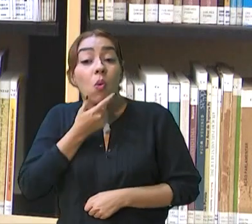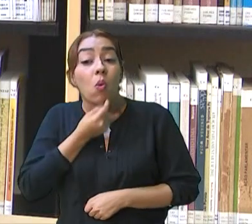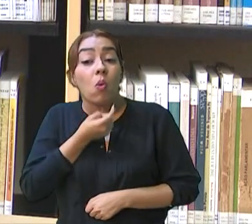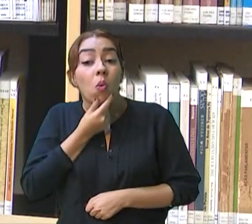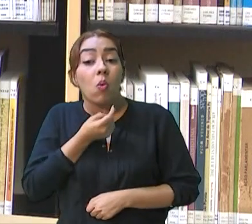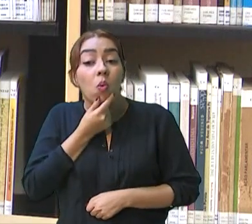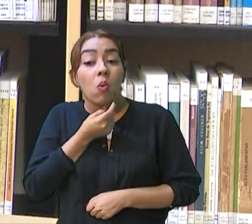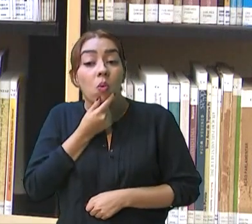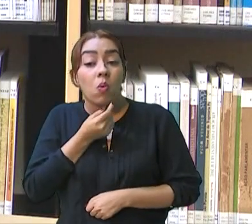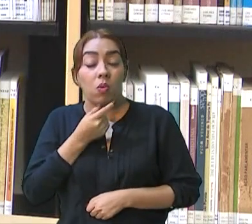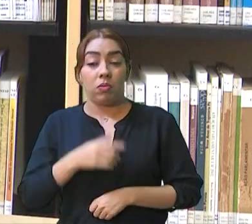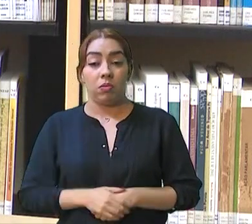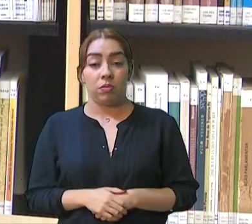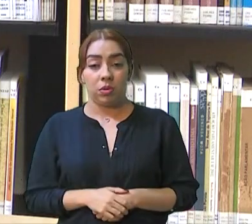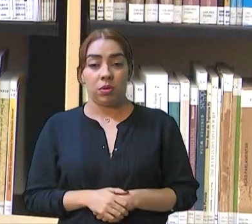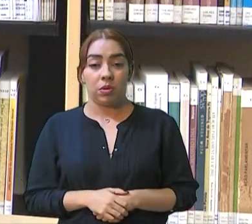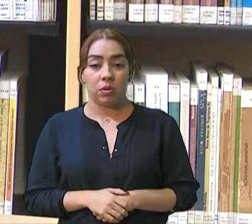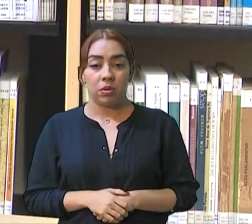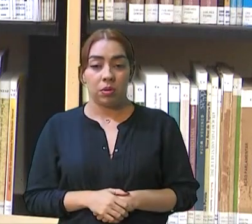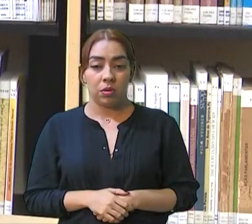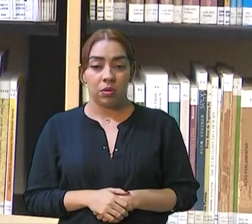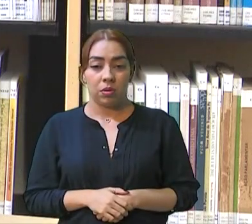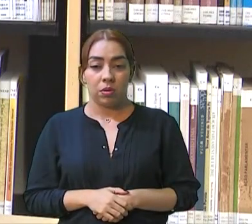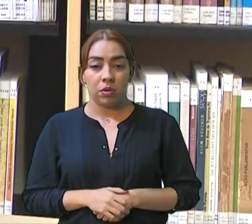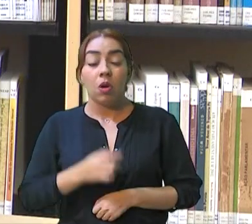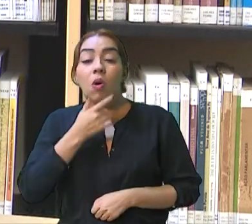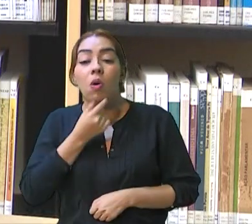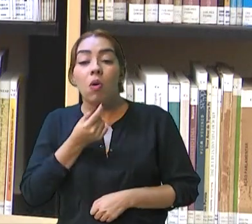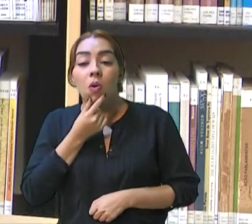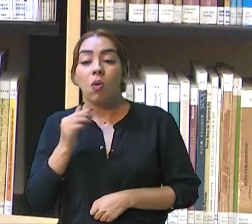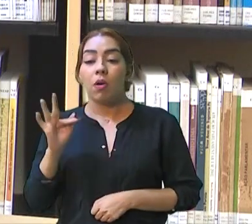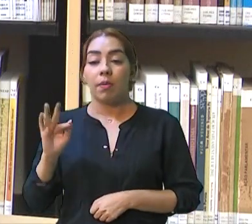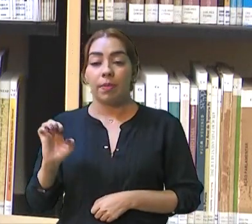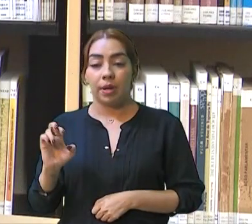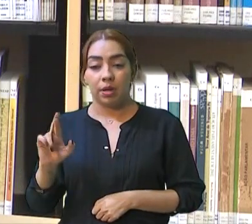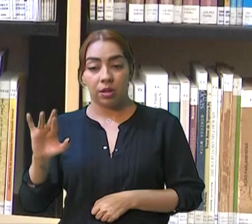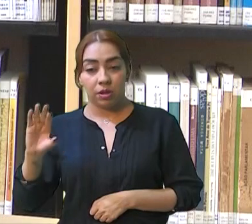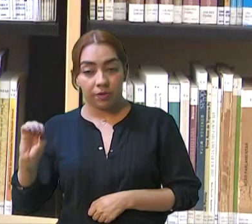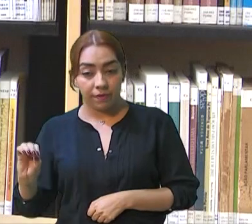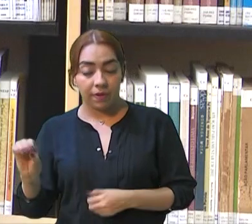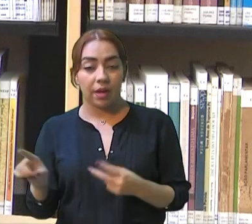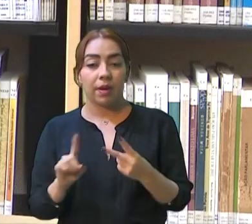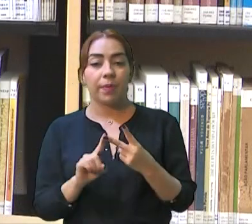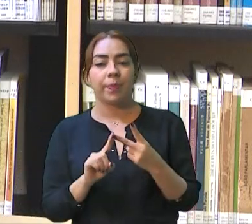vender para a Guerra do Vietnã. Estava aquela crise atômica. O Hulk, que era o